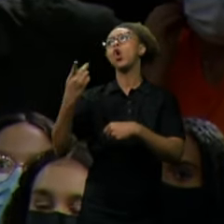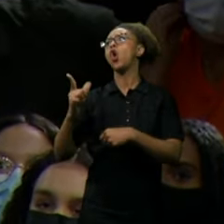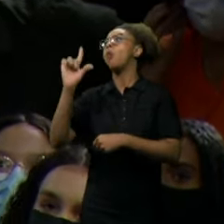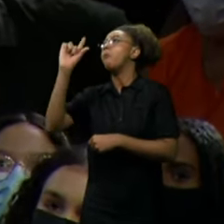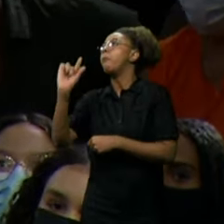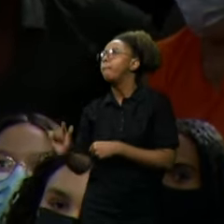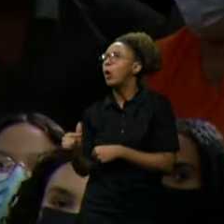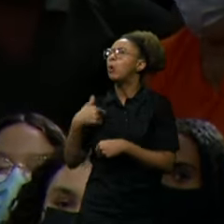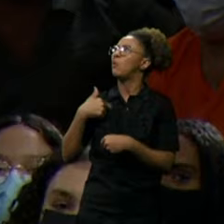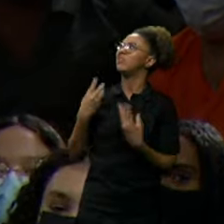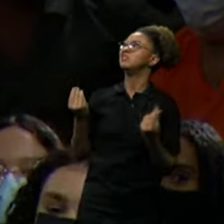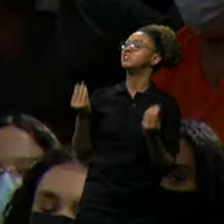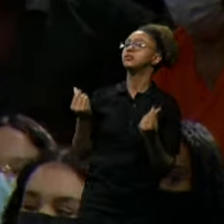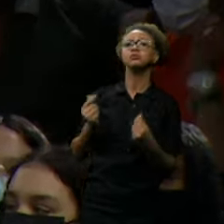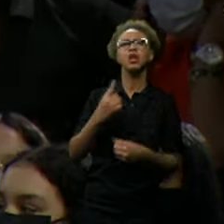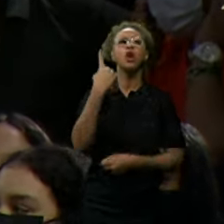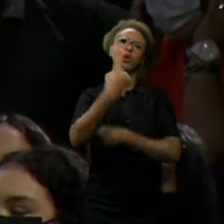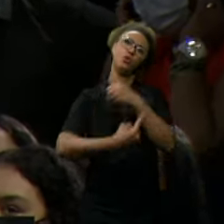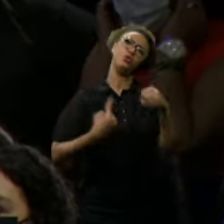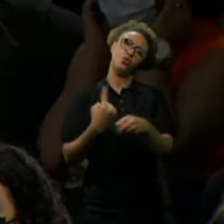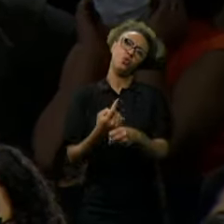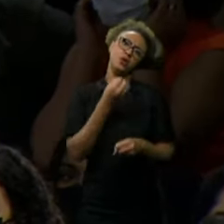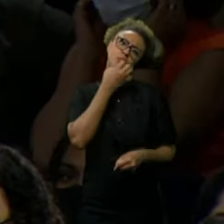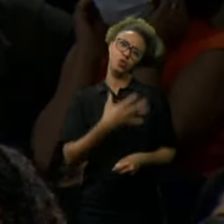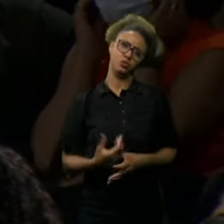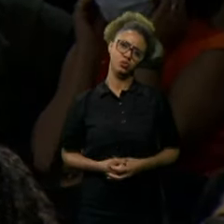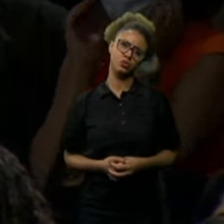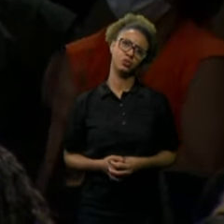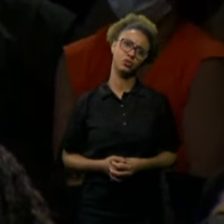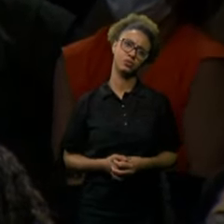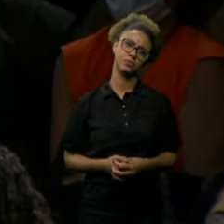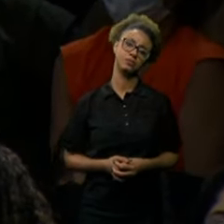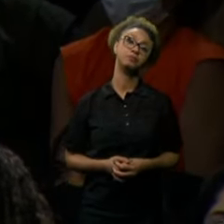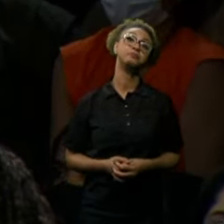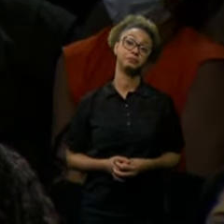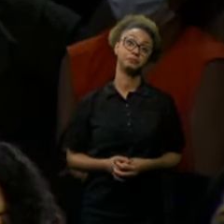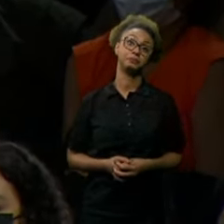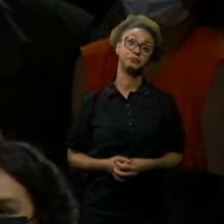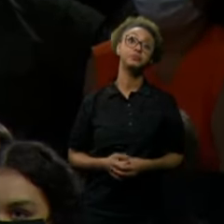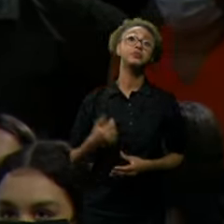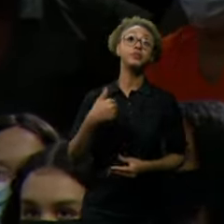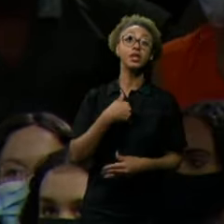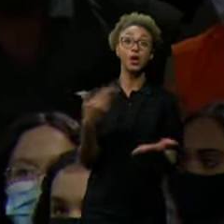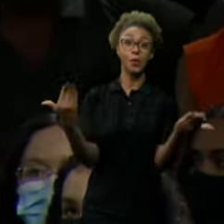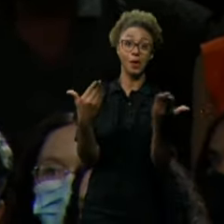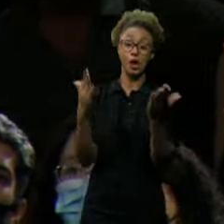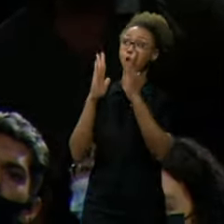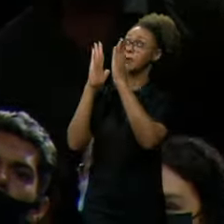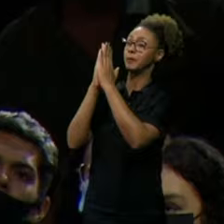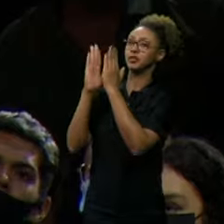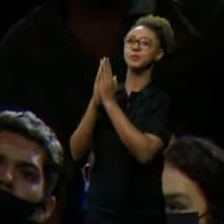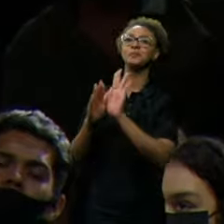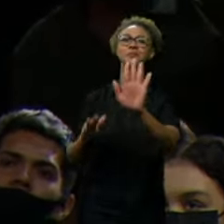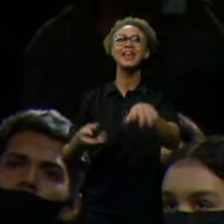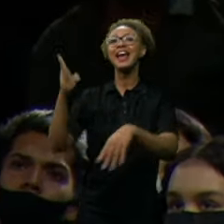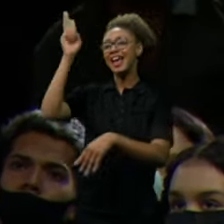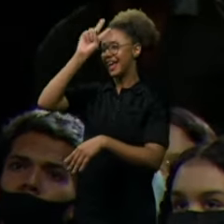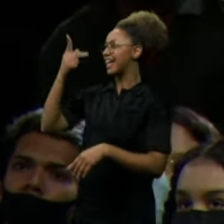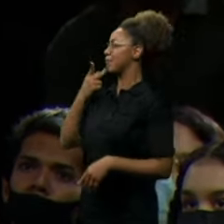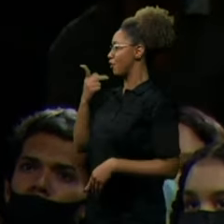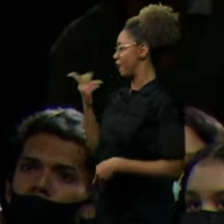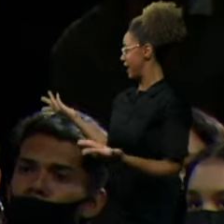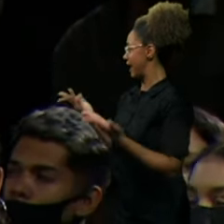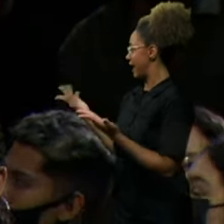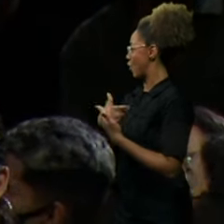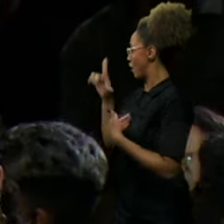melhor um ano eu acho que é o suficiente porque Camila vou pedir a Deus agora lembra aquela hora que eu falei que você